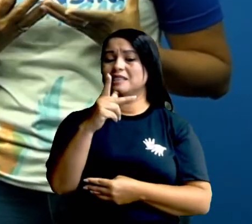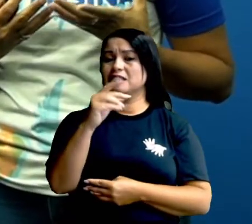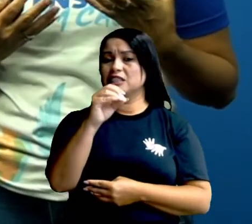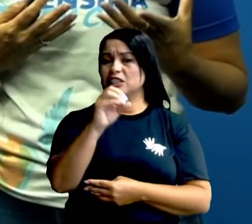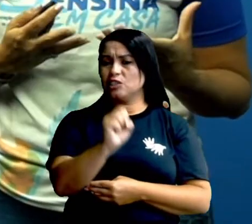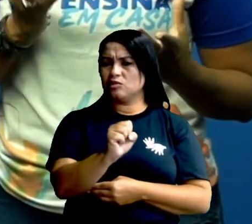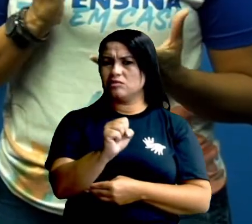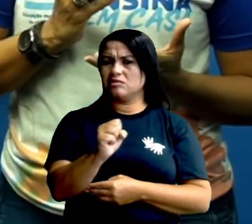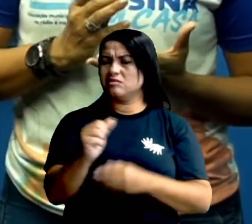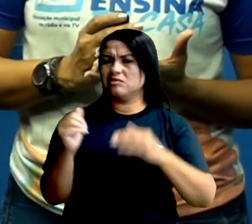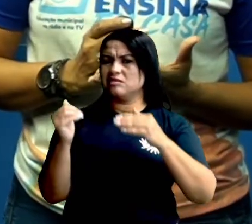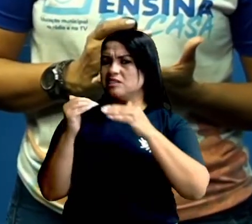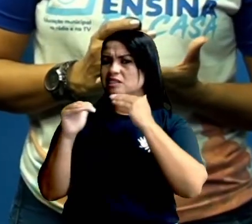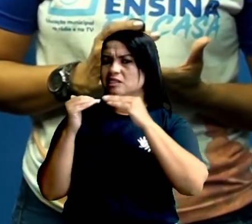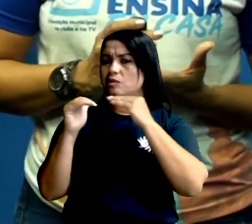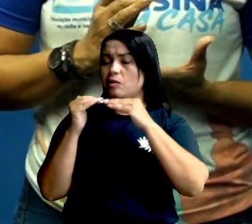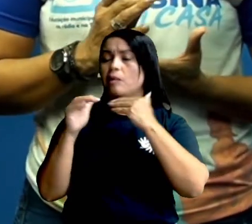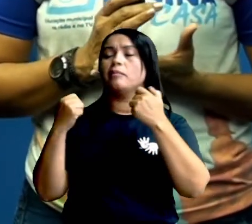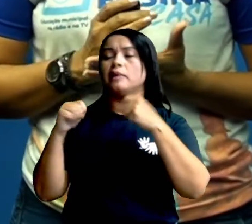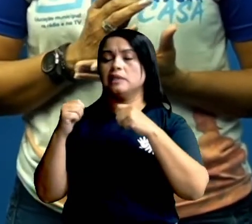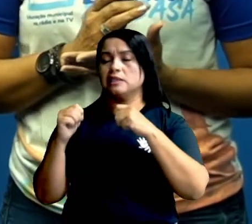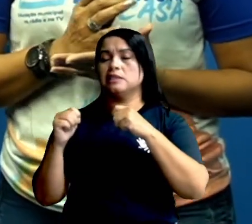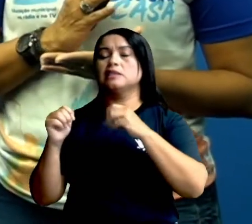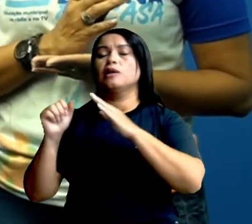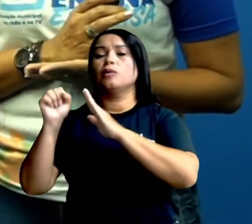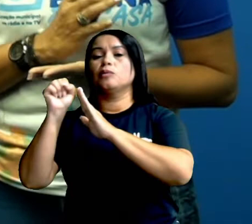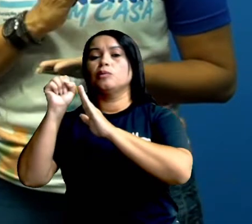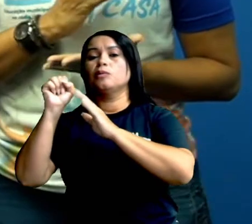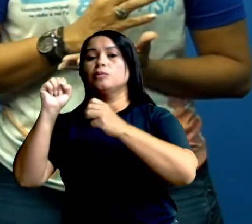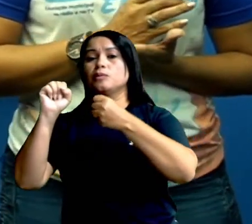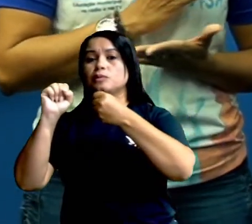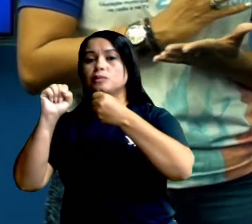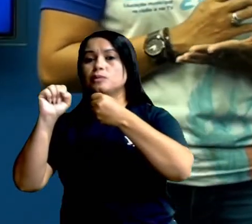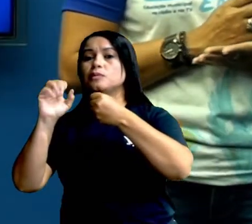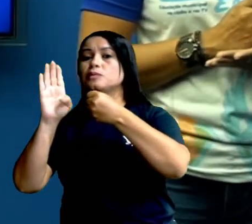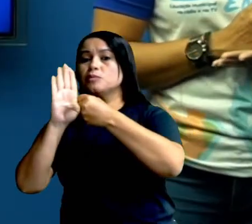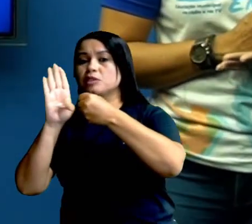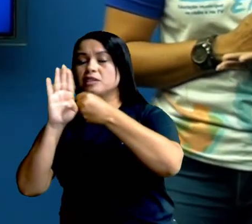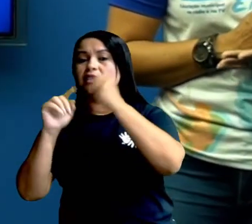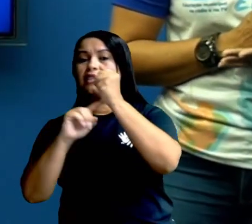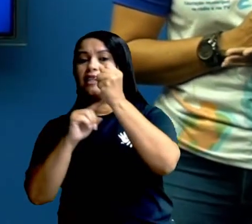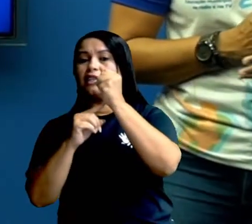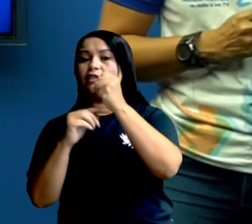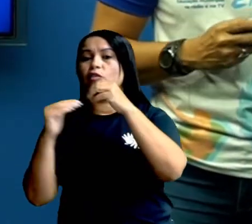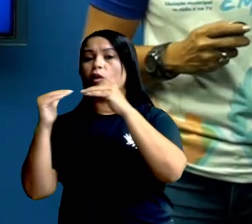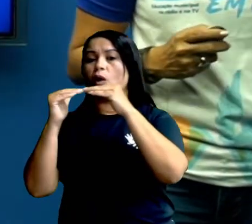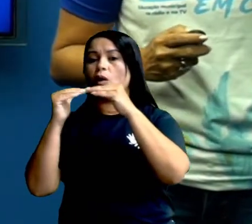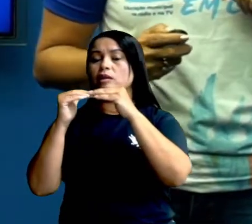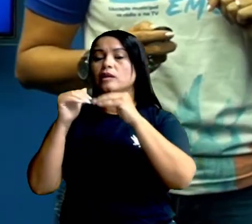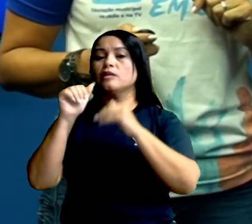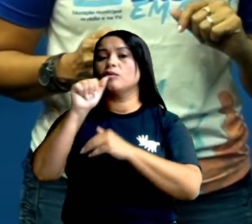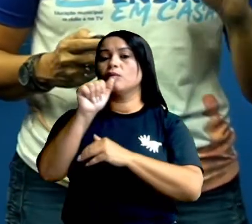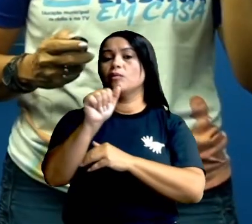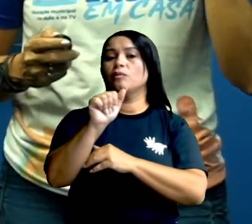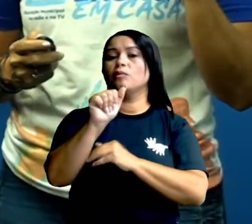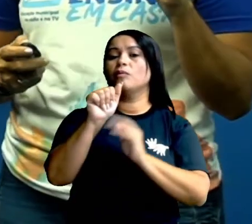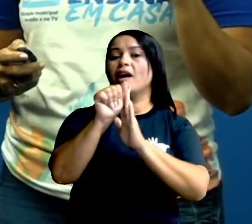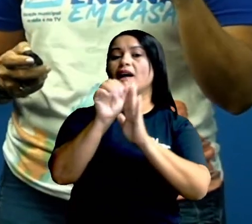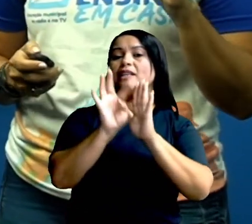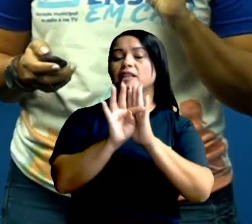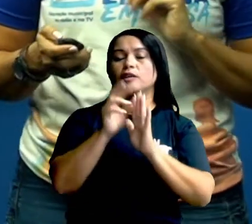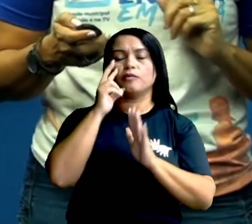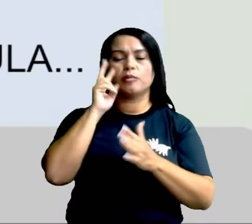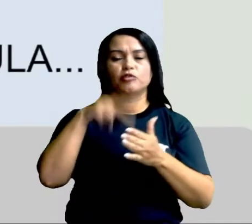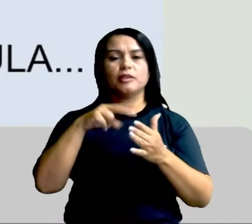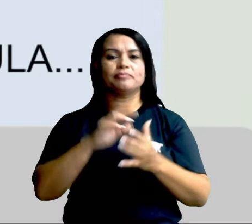Então, tem que concordar. O substantivo tem que estar concordando com o artigo. Agora, a gente vai ler um